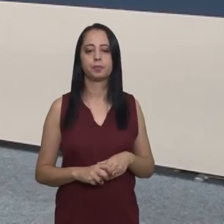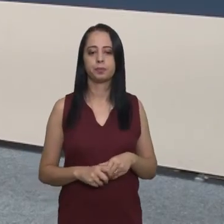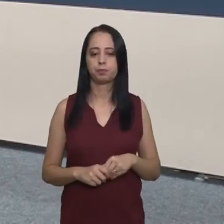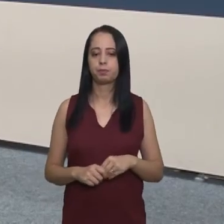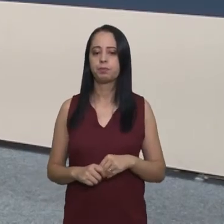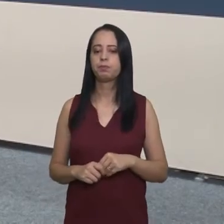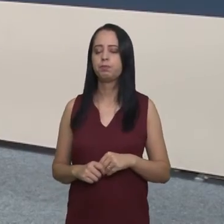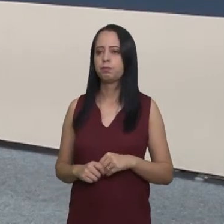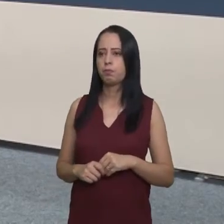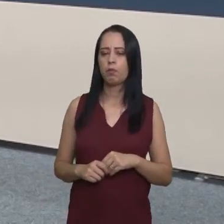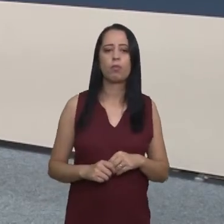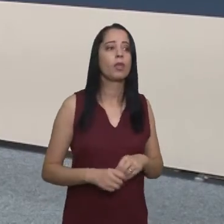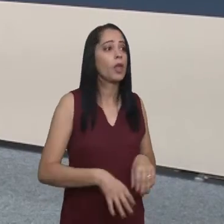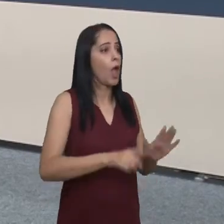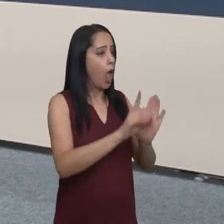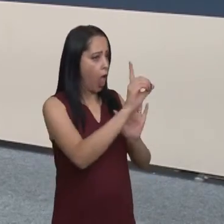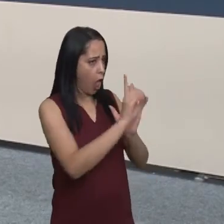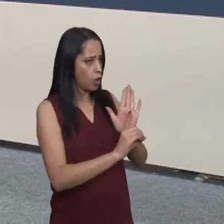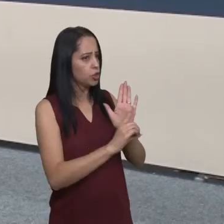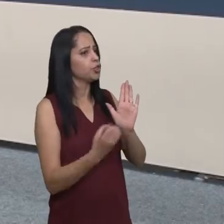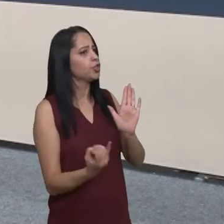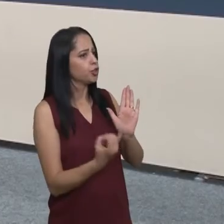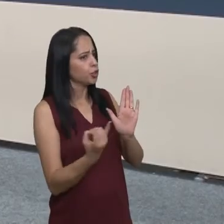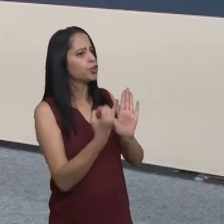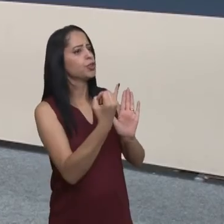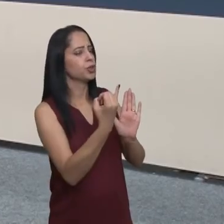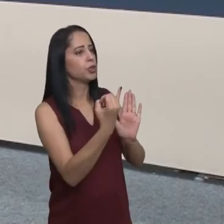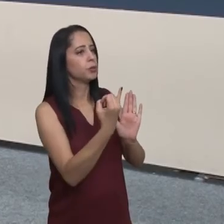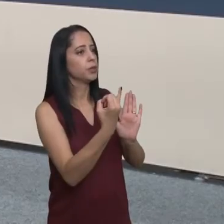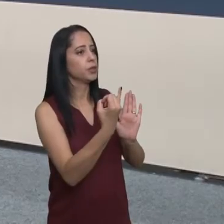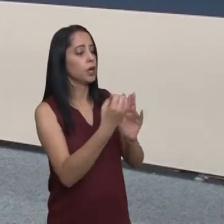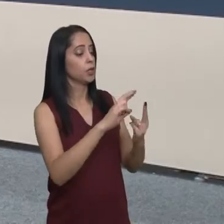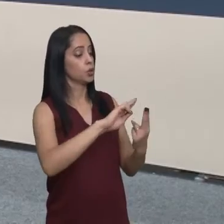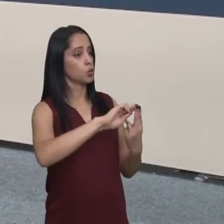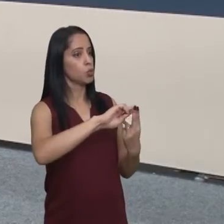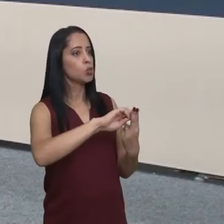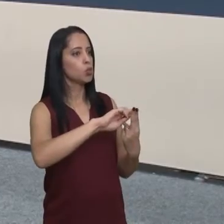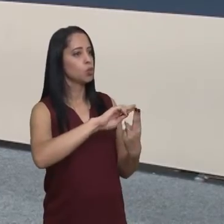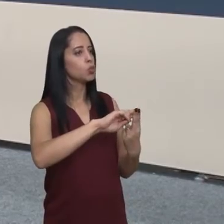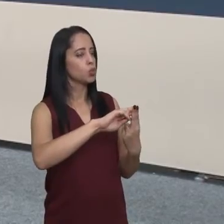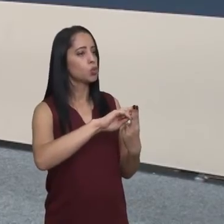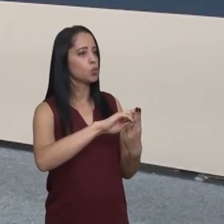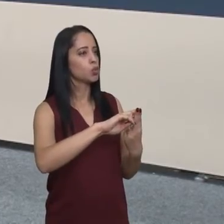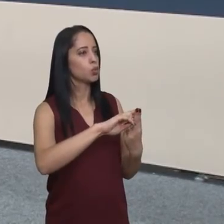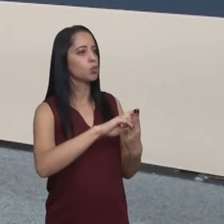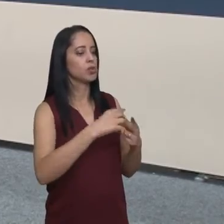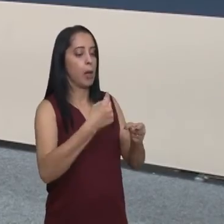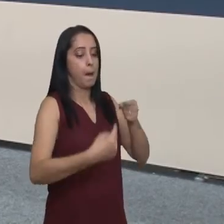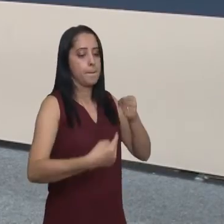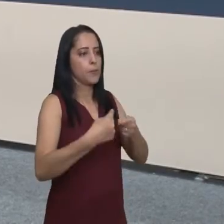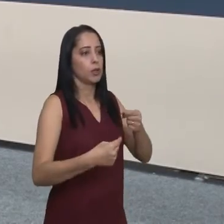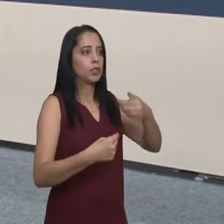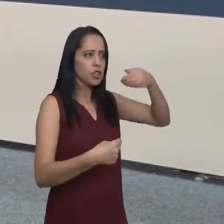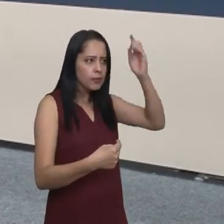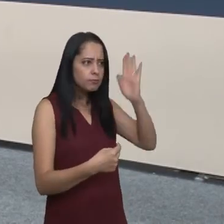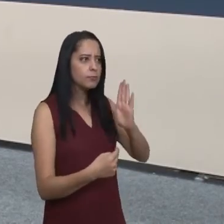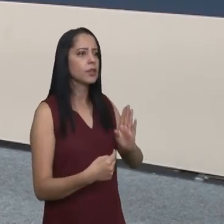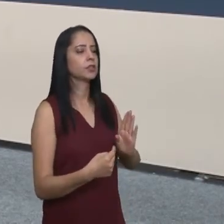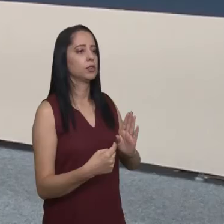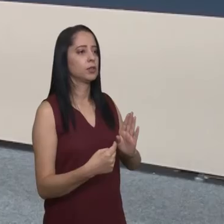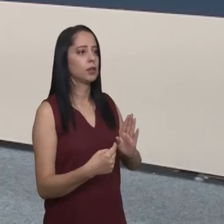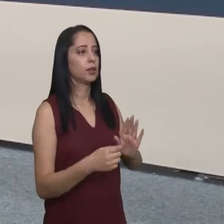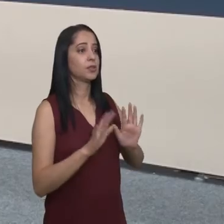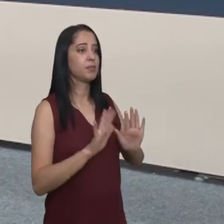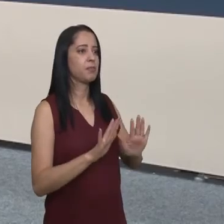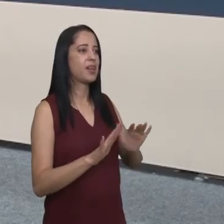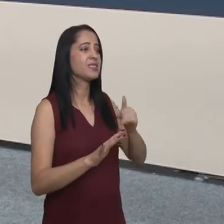muito importante, até porque isso é público, né? SUS, né? E SUS é uma política nacional.